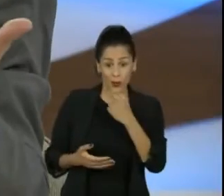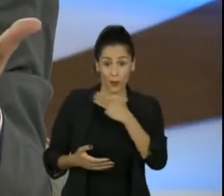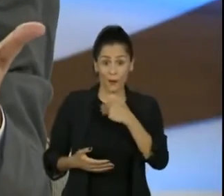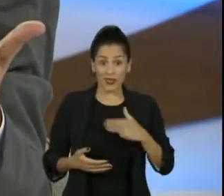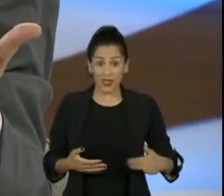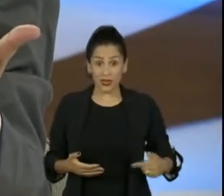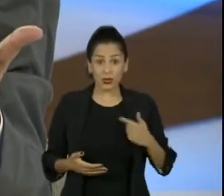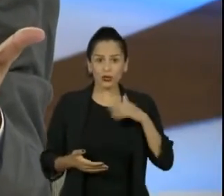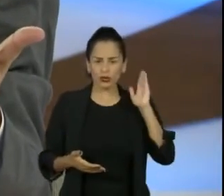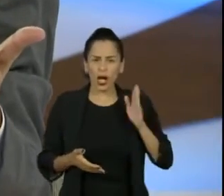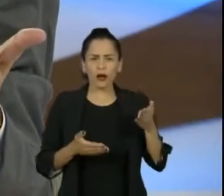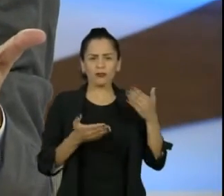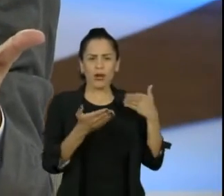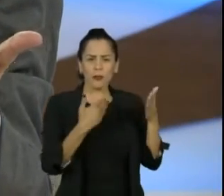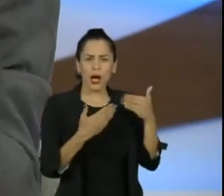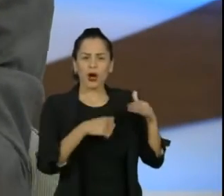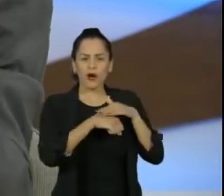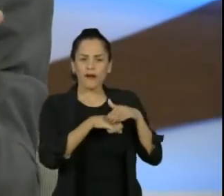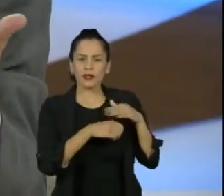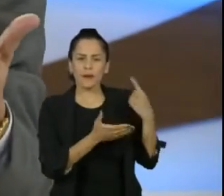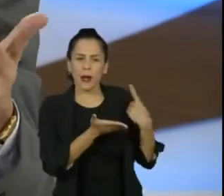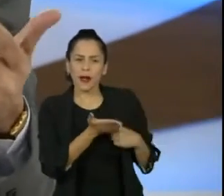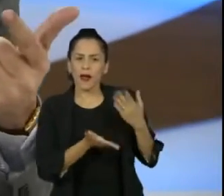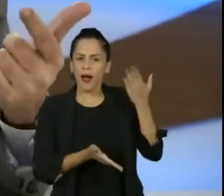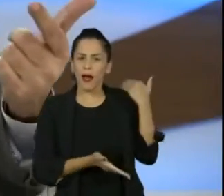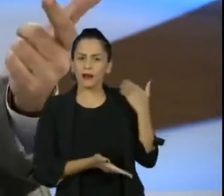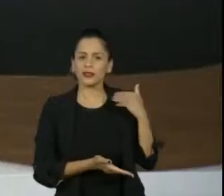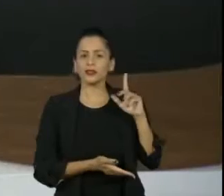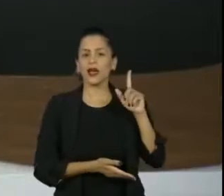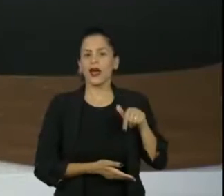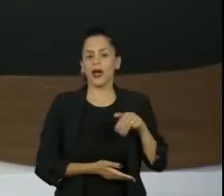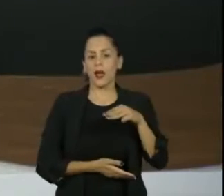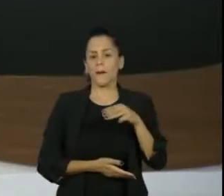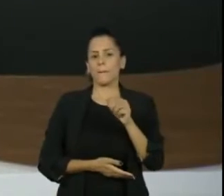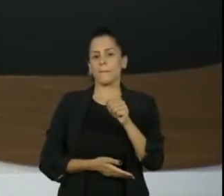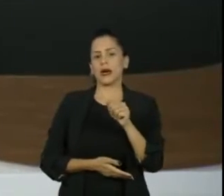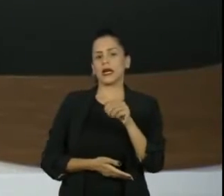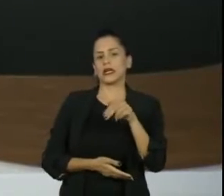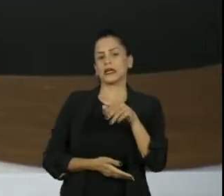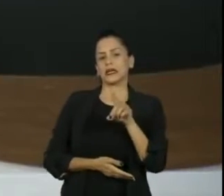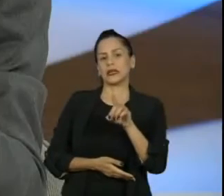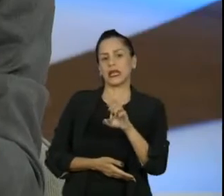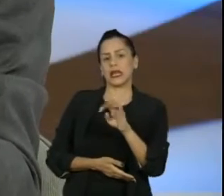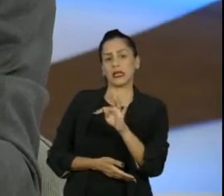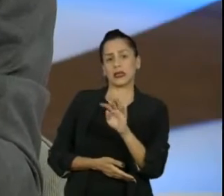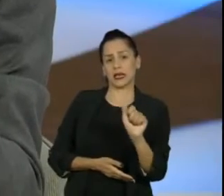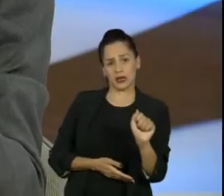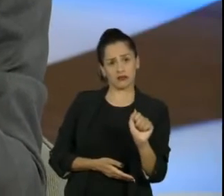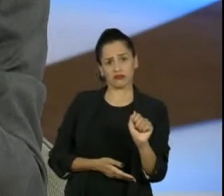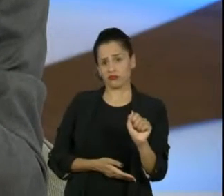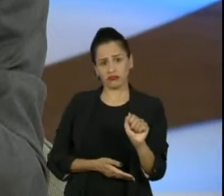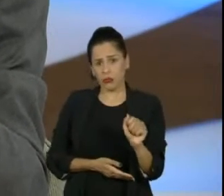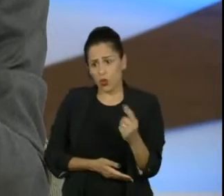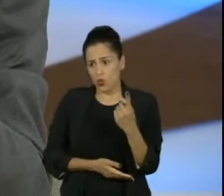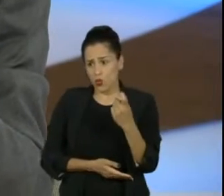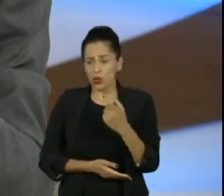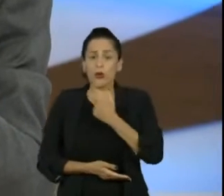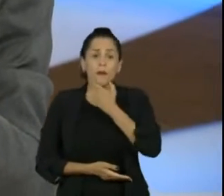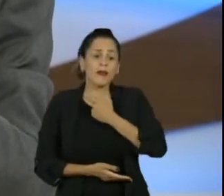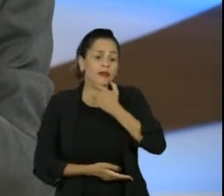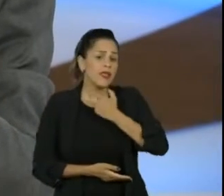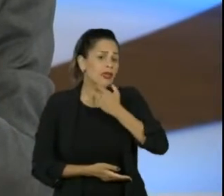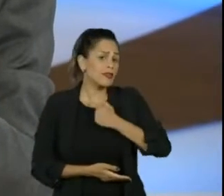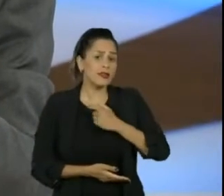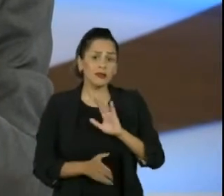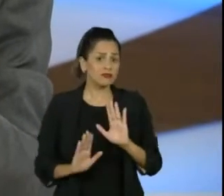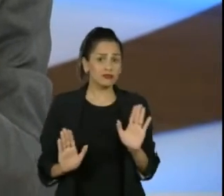Mandetta. Que não está mais lá. Hã? Que não está mais lá para receber. E lá não está, nem lá está mais. Aliás, quase